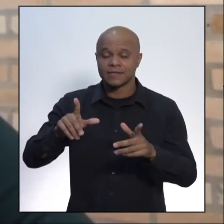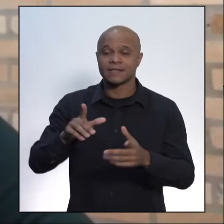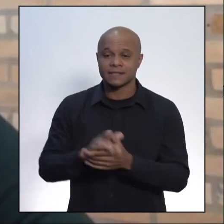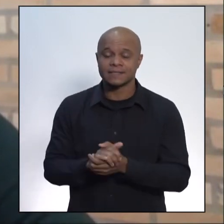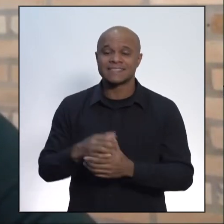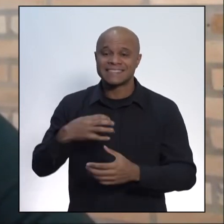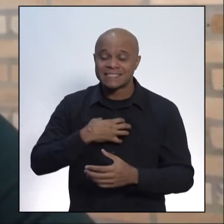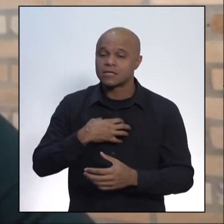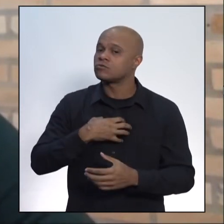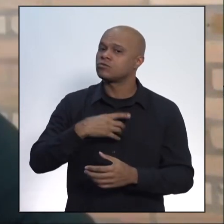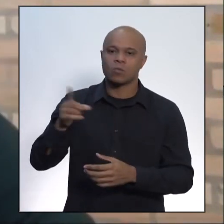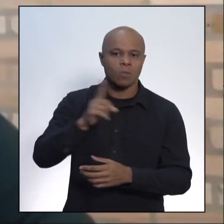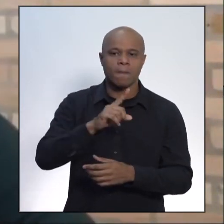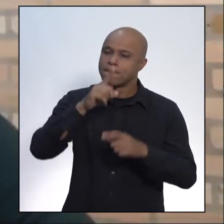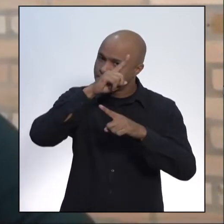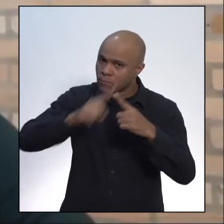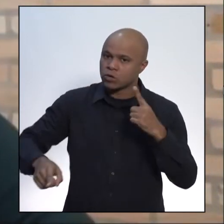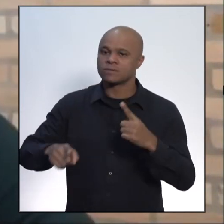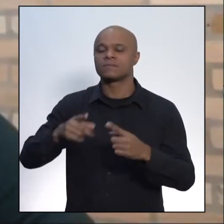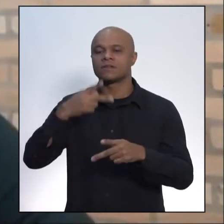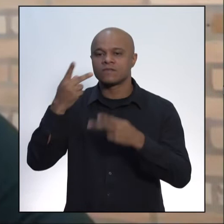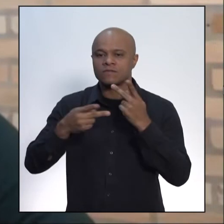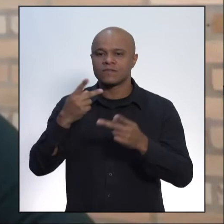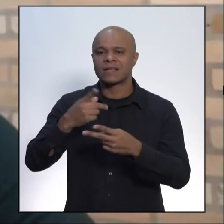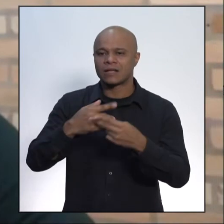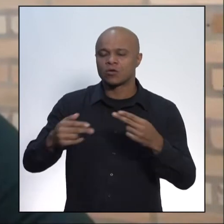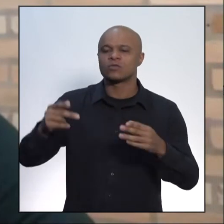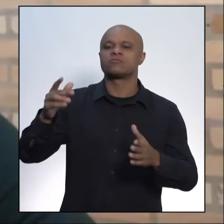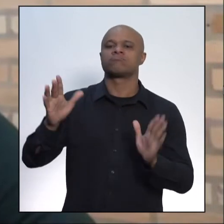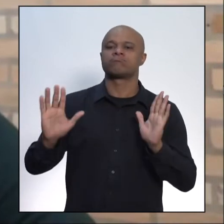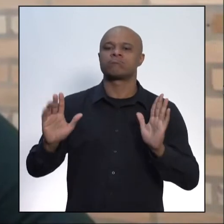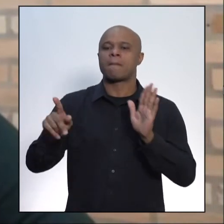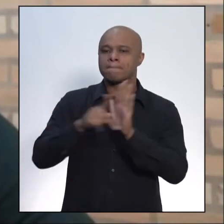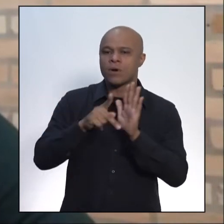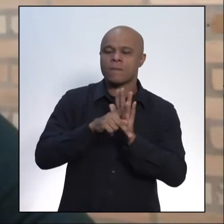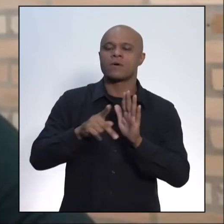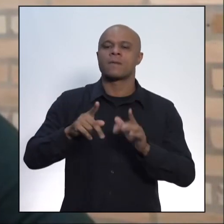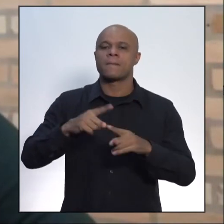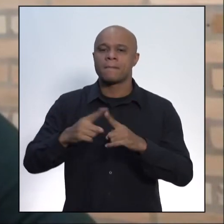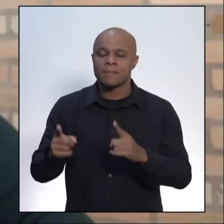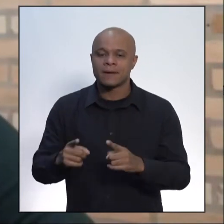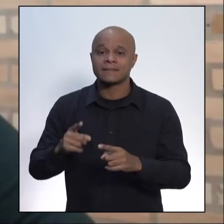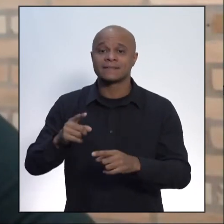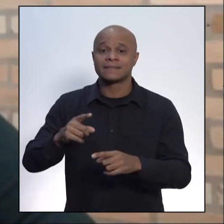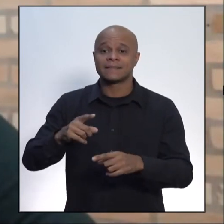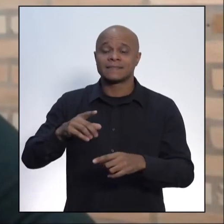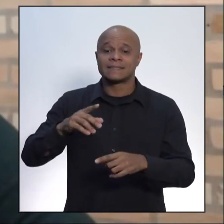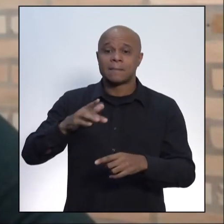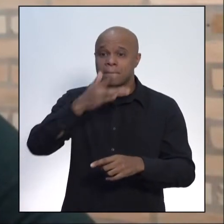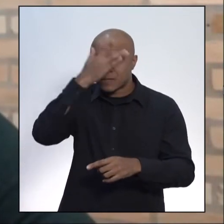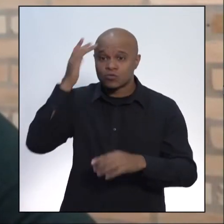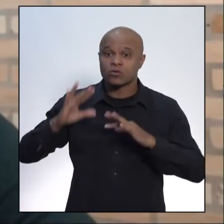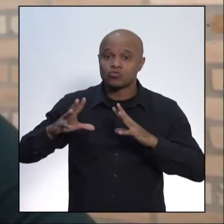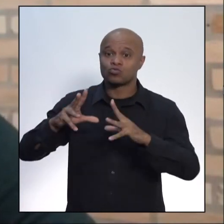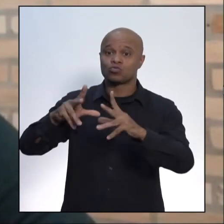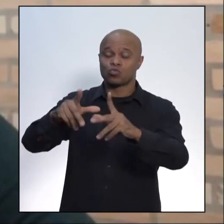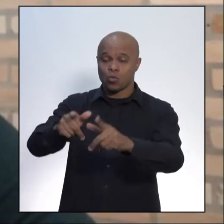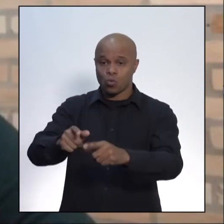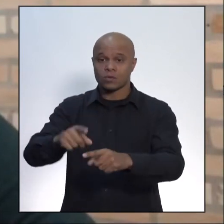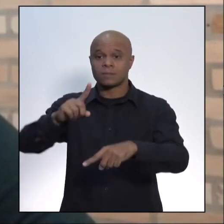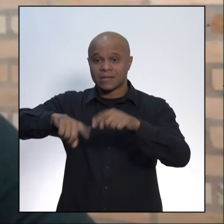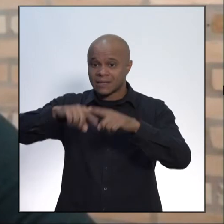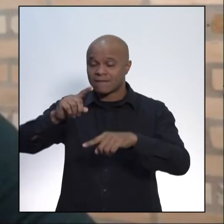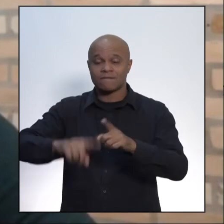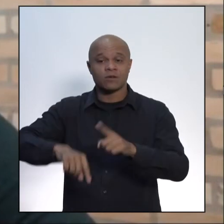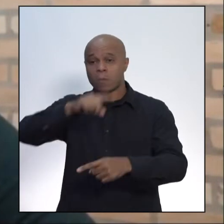que é inadmissível, e não é inadmissível falar isso para o professor, é inadmissível falar assim com as pessoas. Esse é um outro